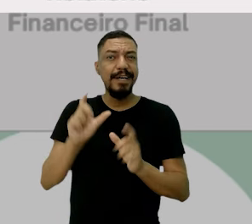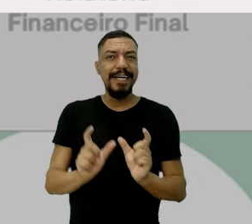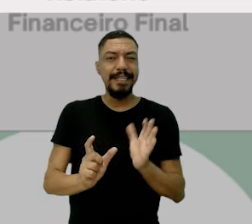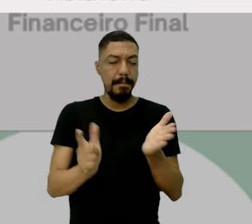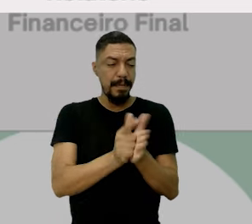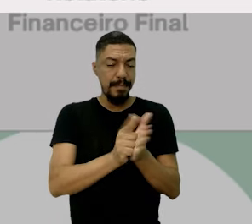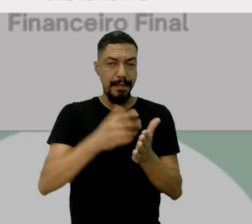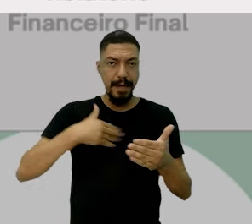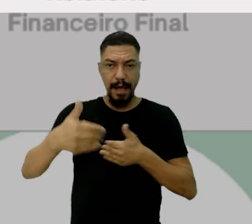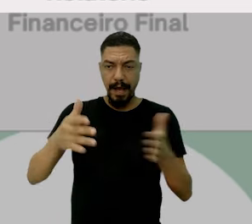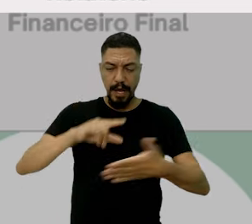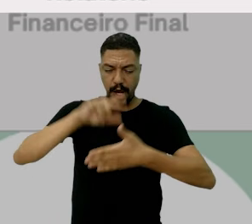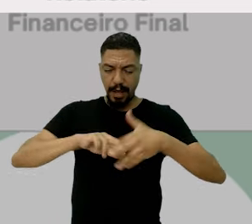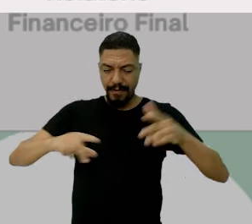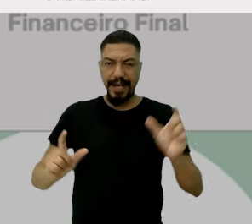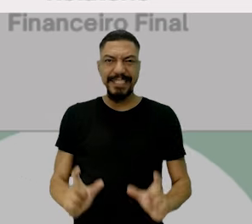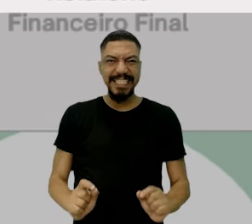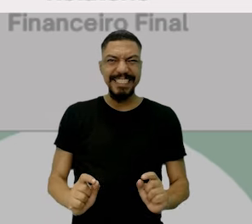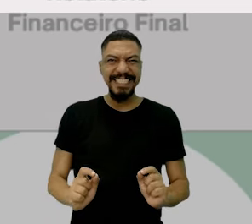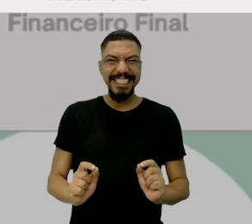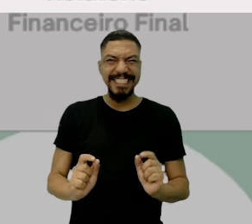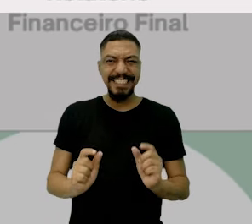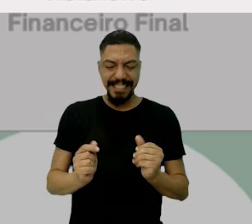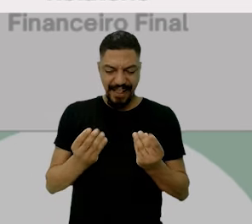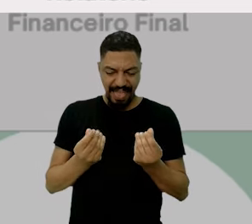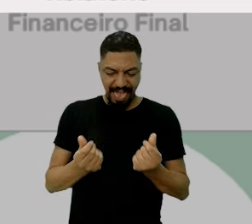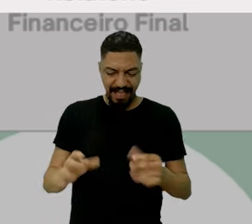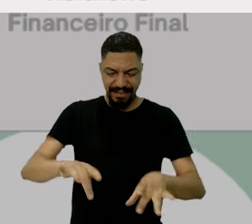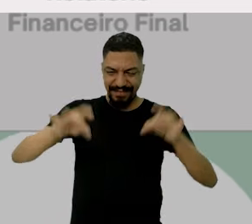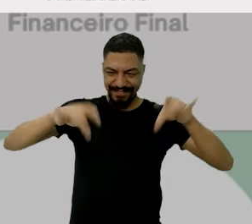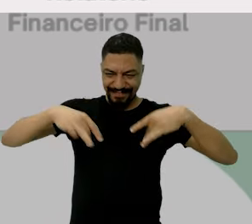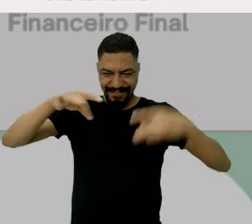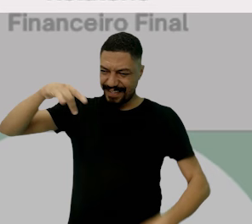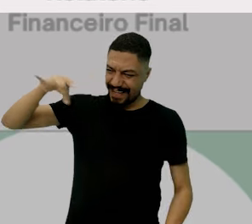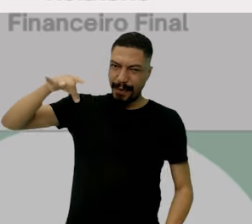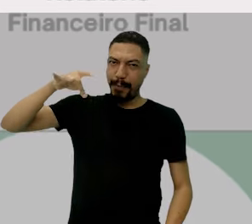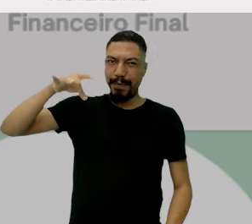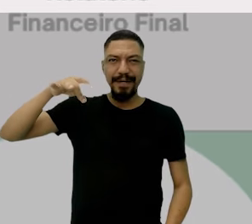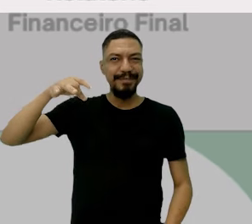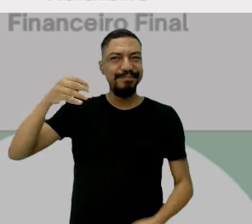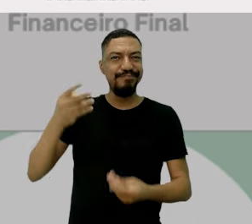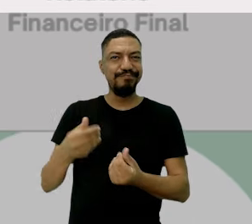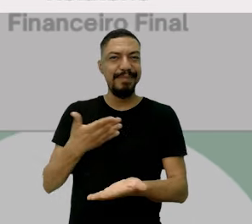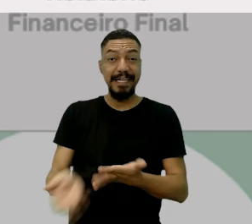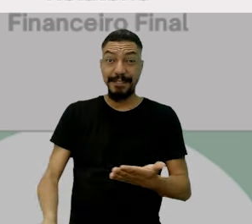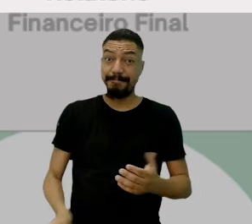caixa minha e tinha uns documentos ali, aí eu pensei que a cópia física pode ser um problema nesse caso